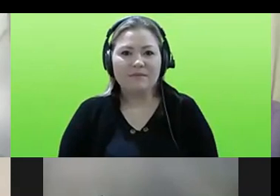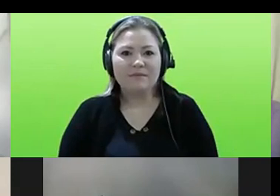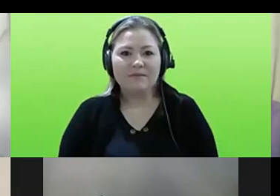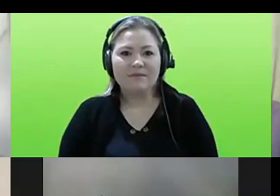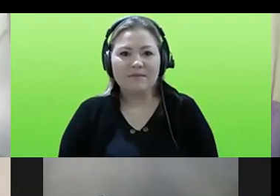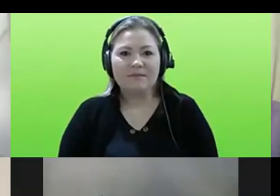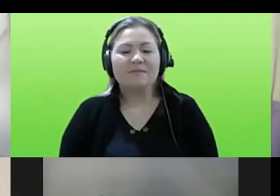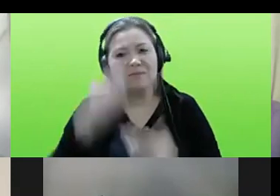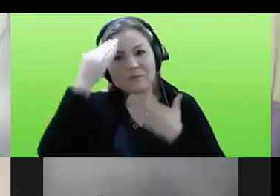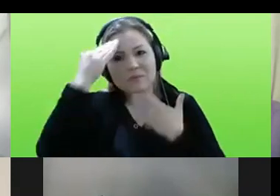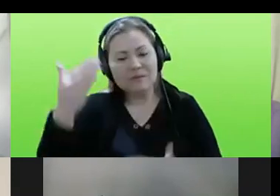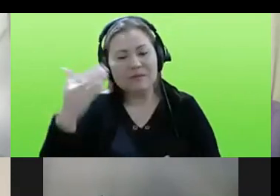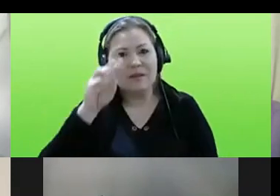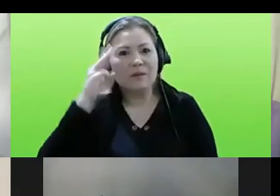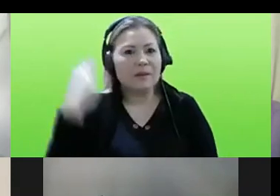Muito obrigado, Wesley.